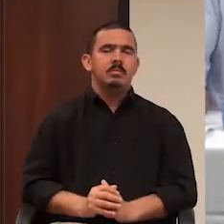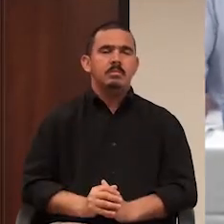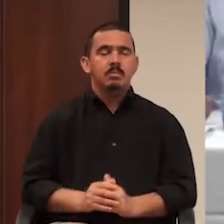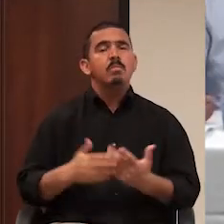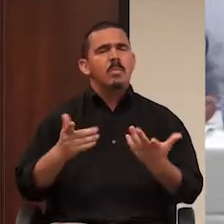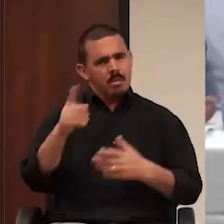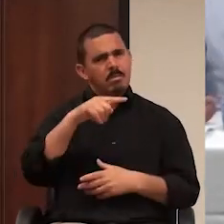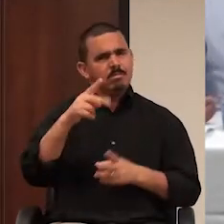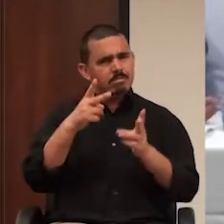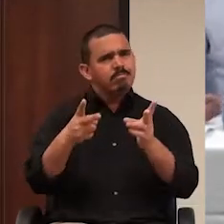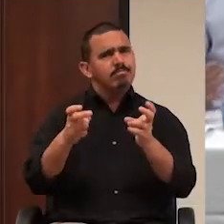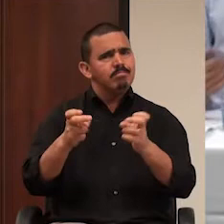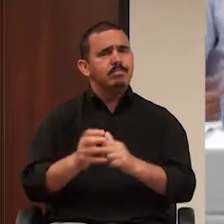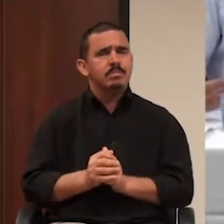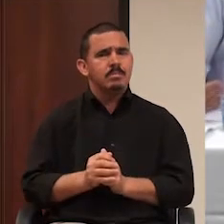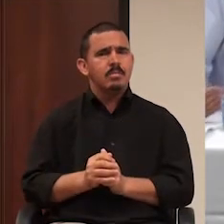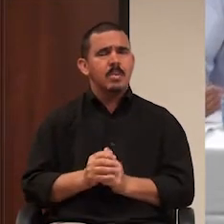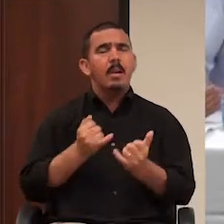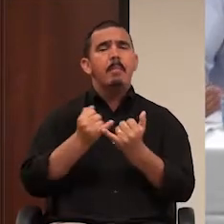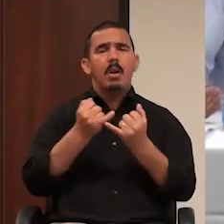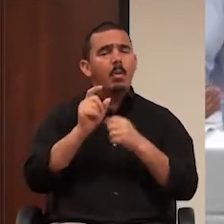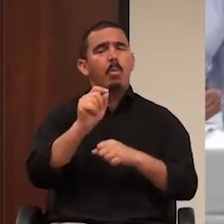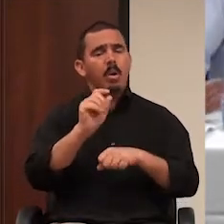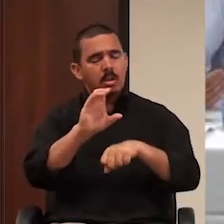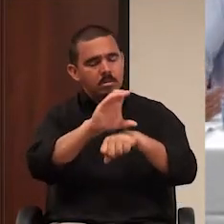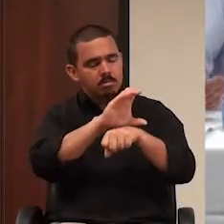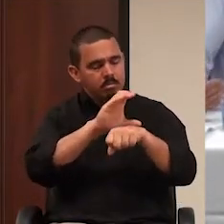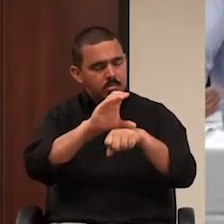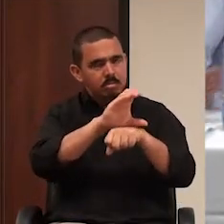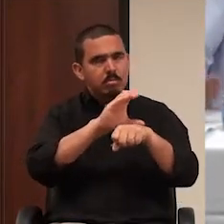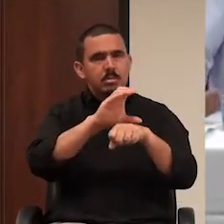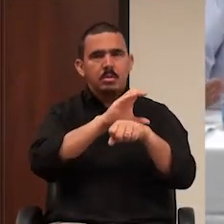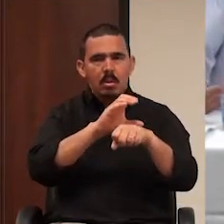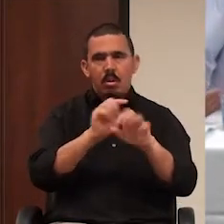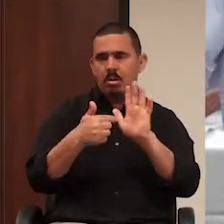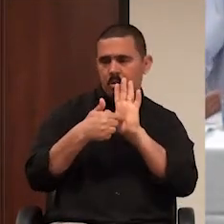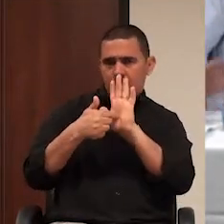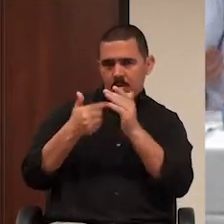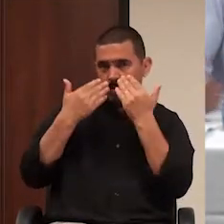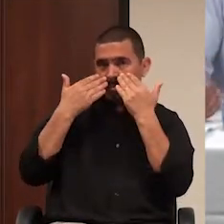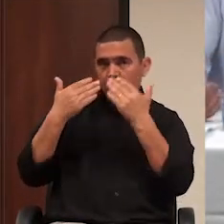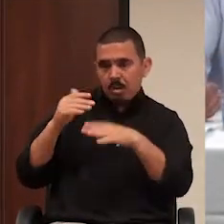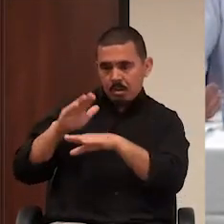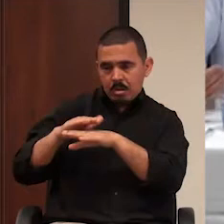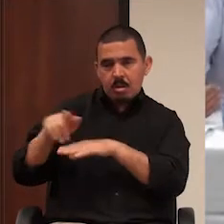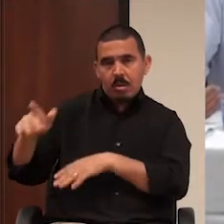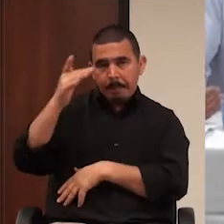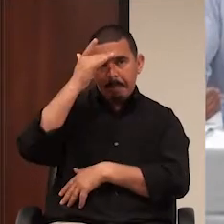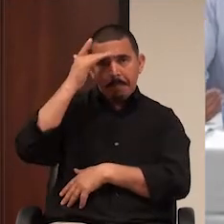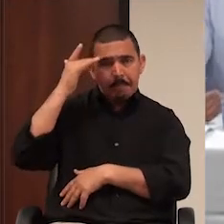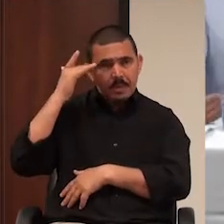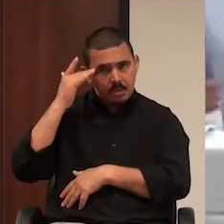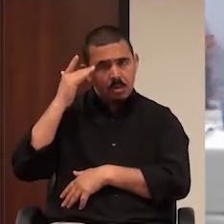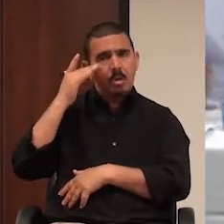Então olha o drama. Era a constituição de um estado de sujeição da vontade do curatelado à